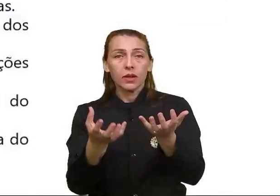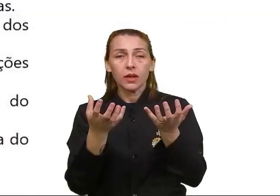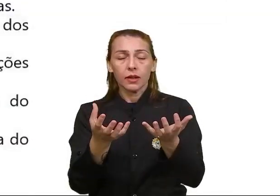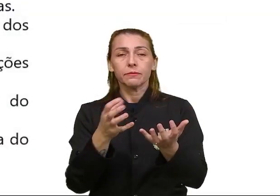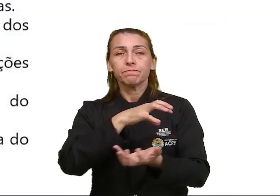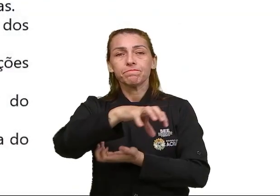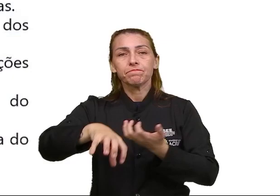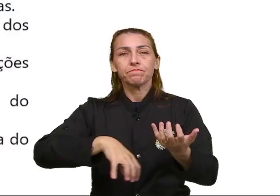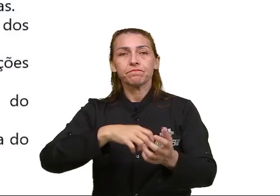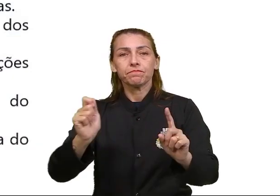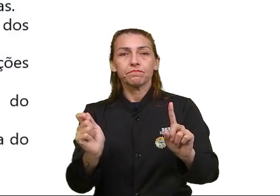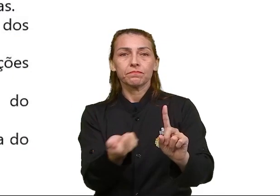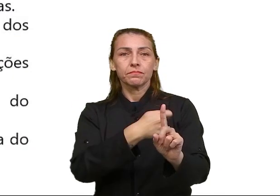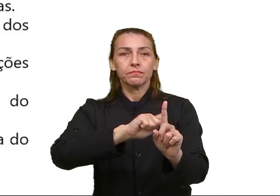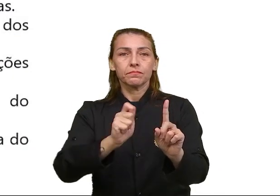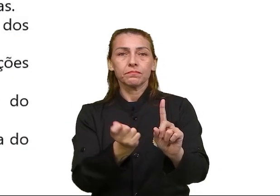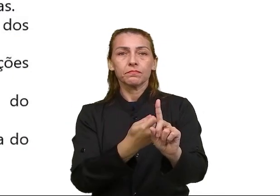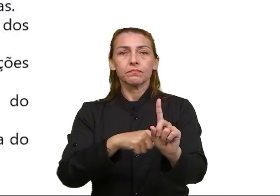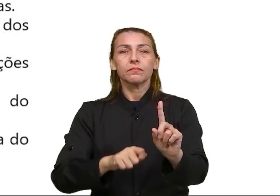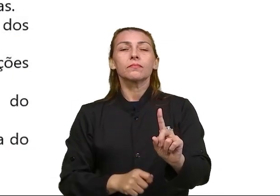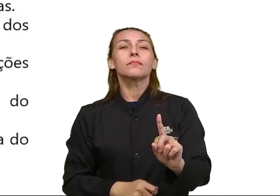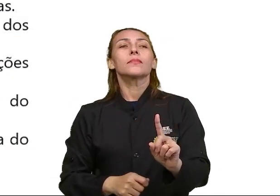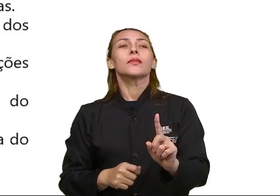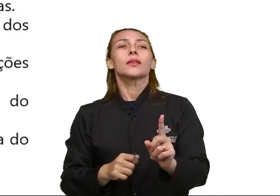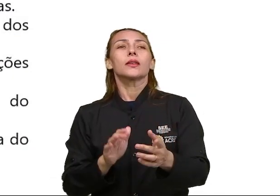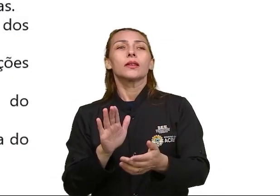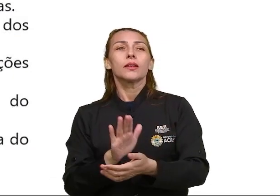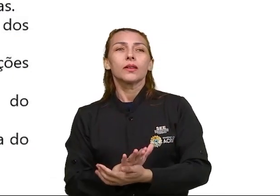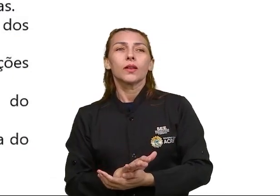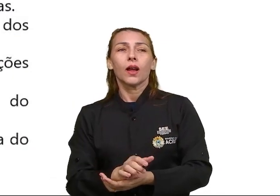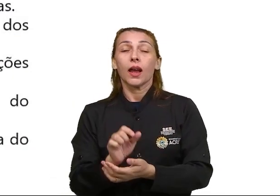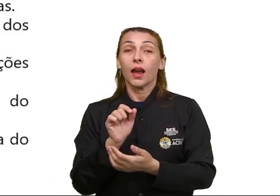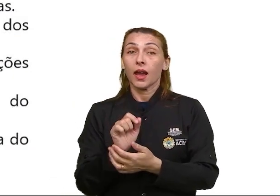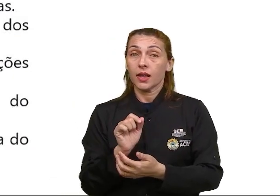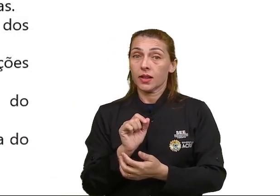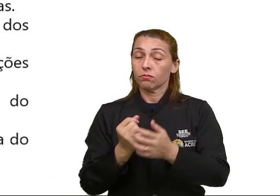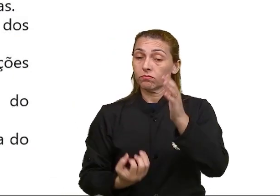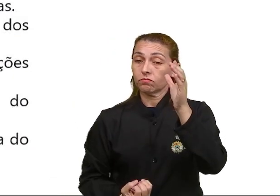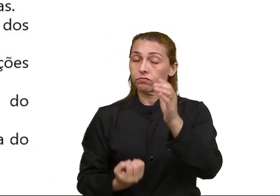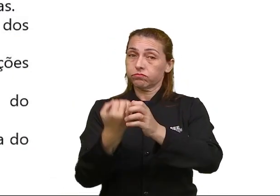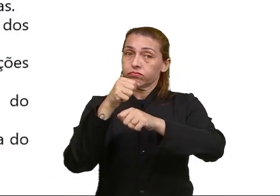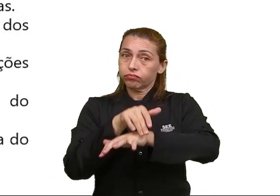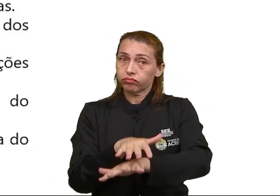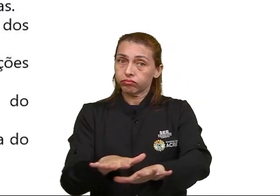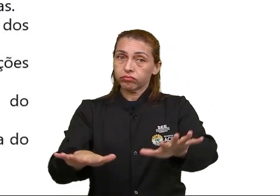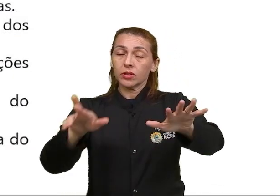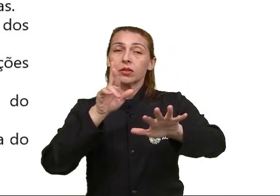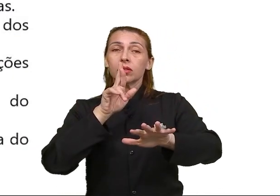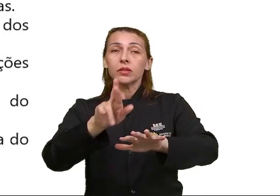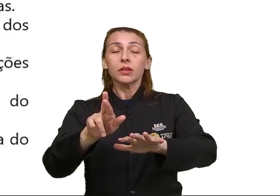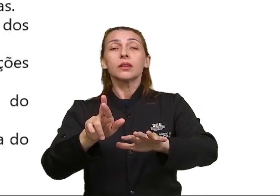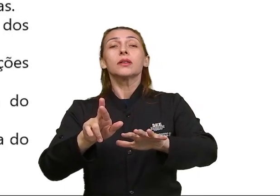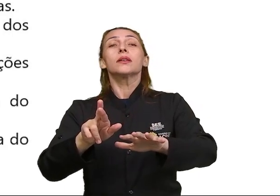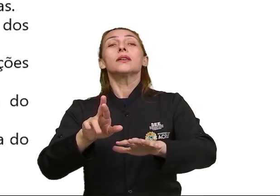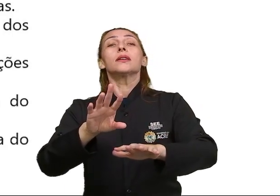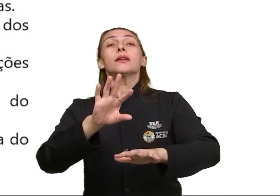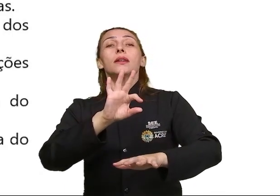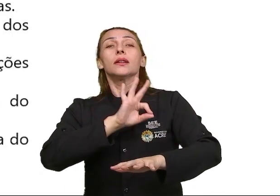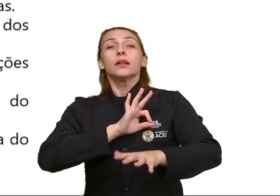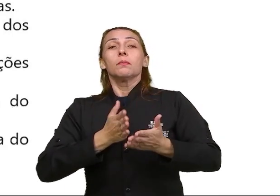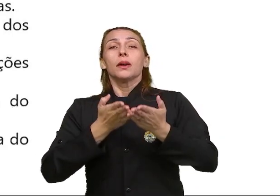Chibata. A eclosão desse conflito foi resultado da tensão acumulada na Marinha do